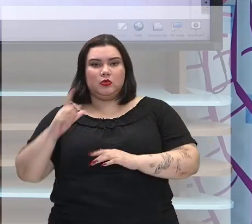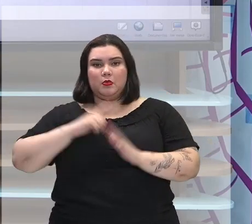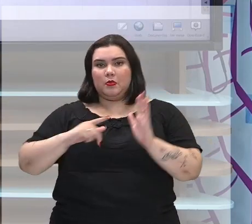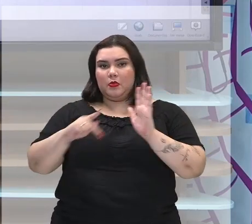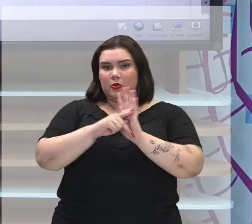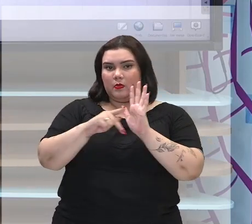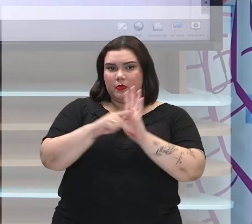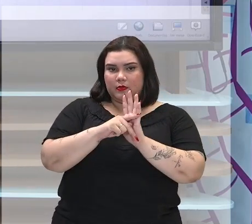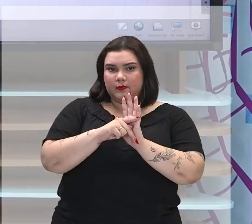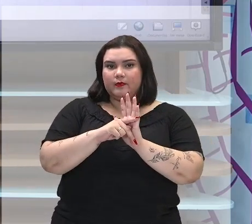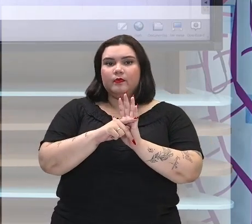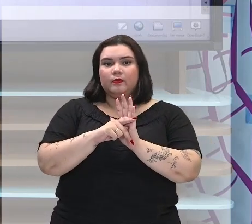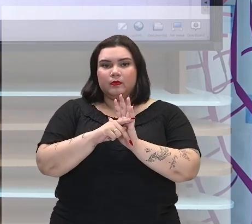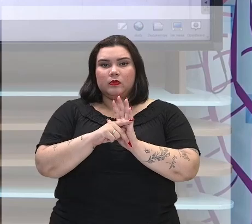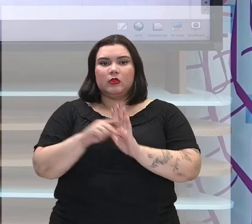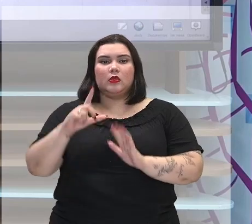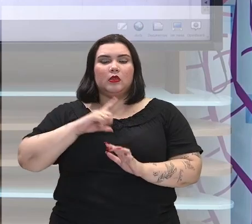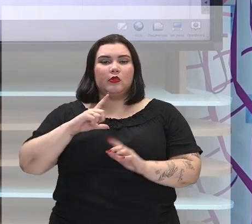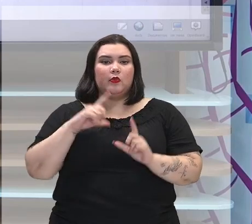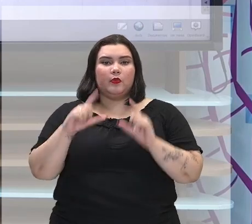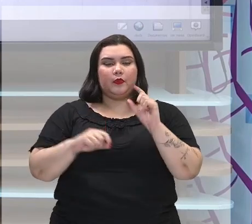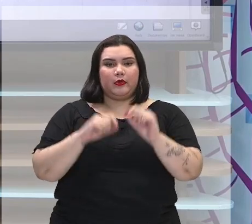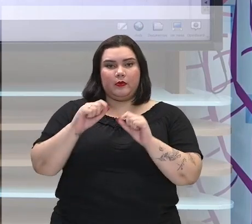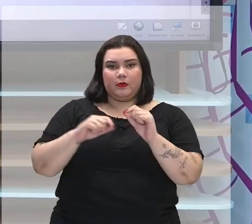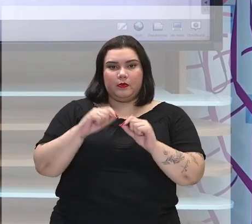exploratório irá